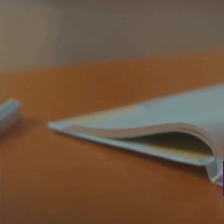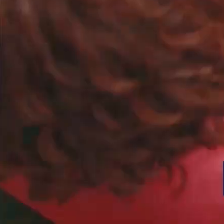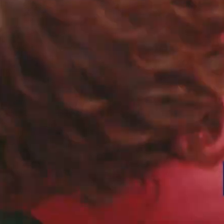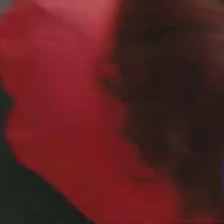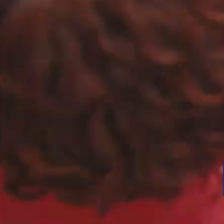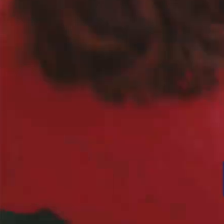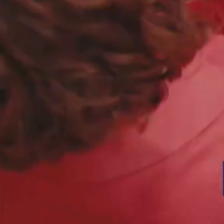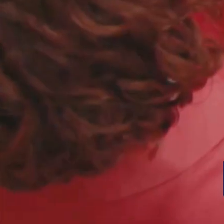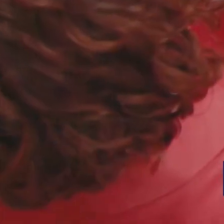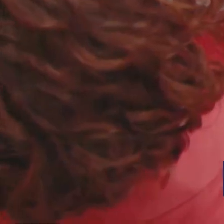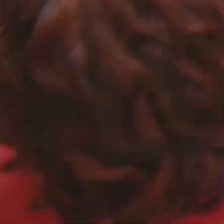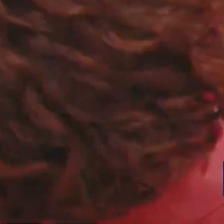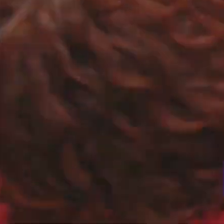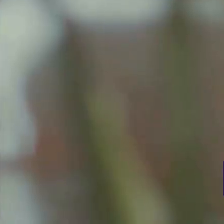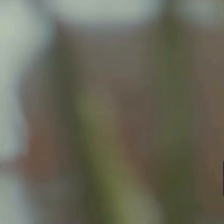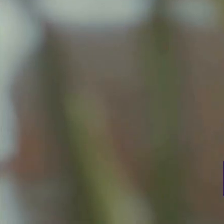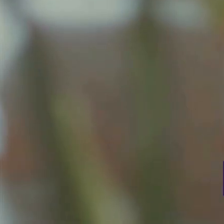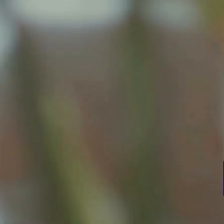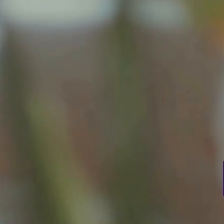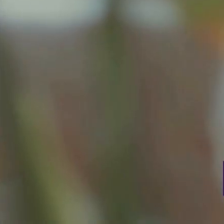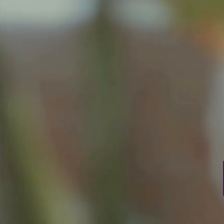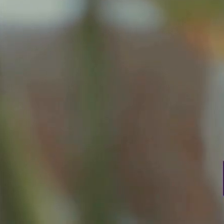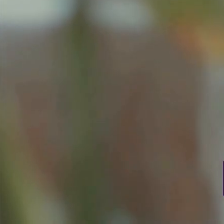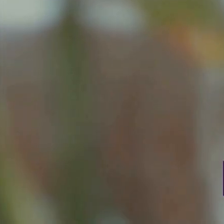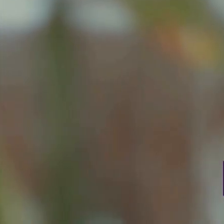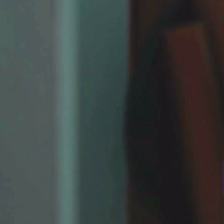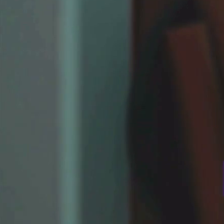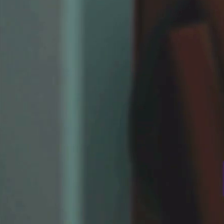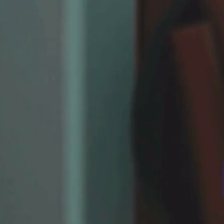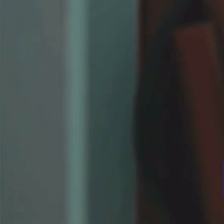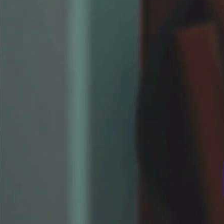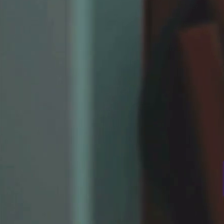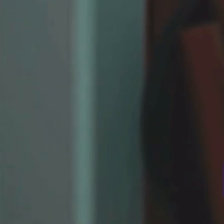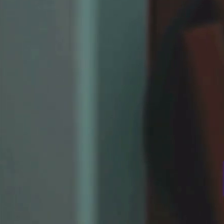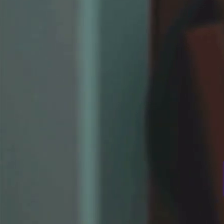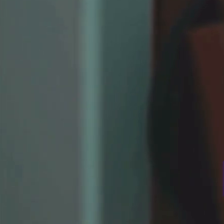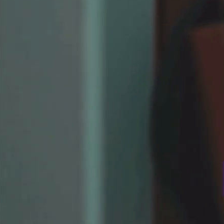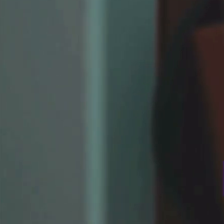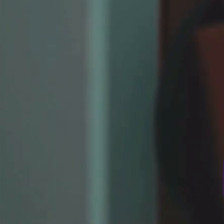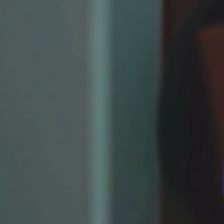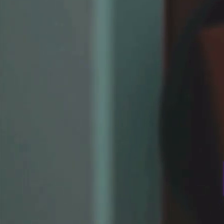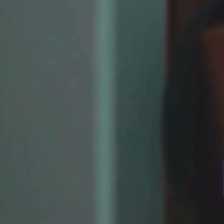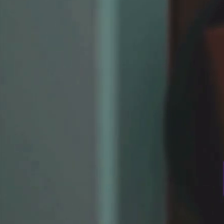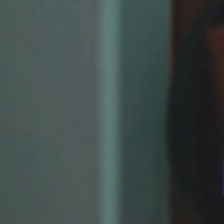sonhos, descobertas, recomeços.